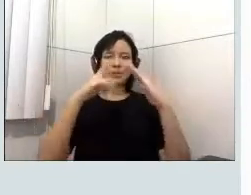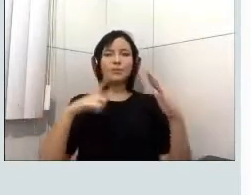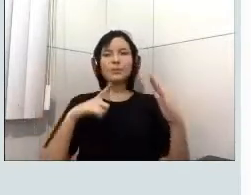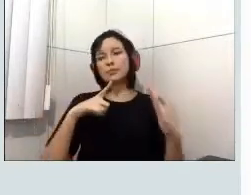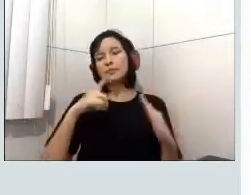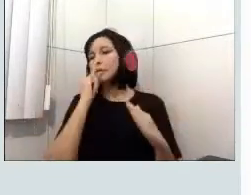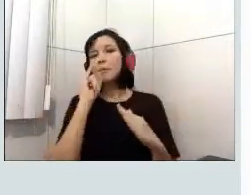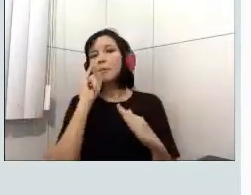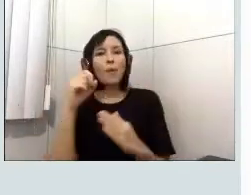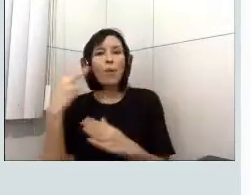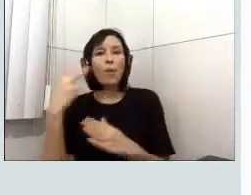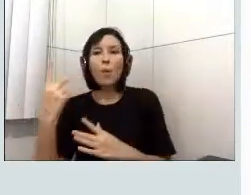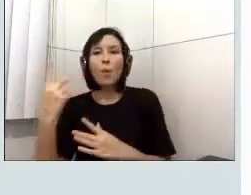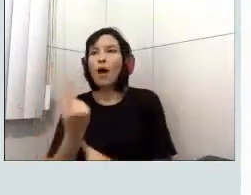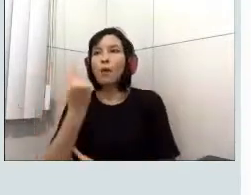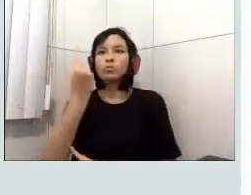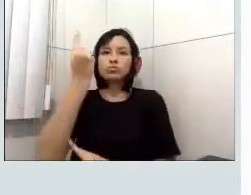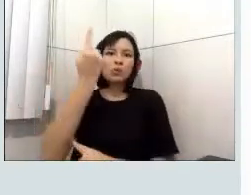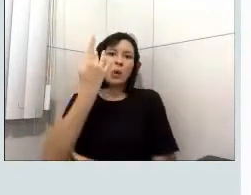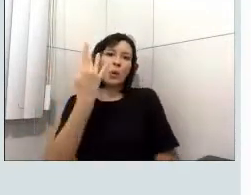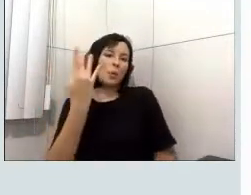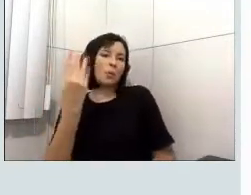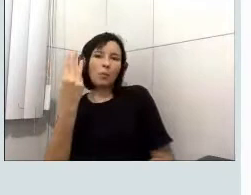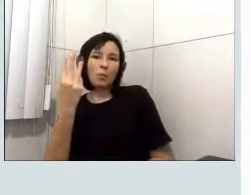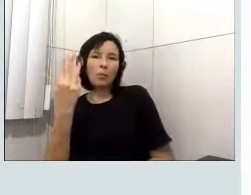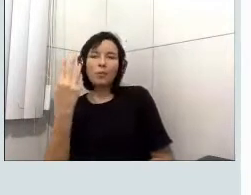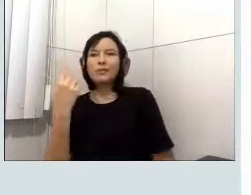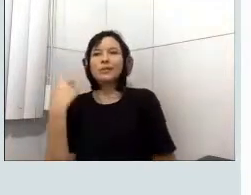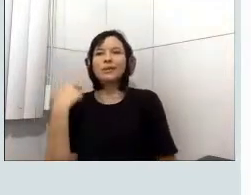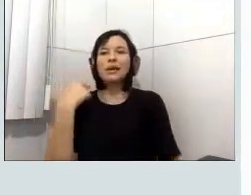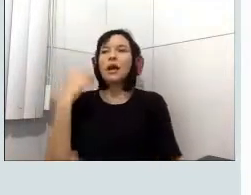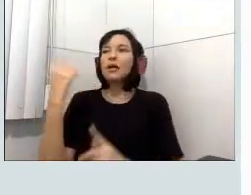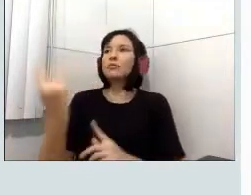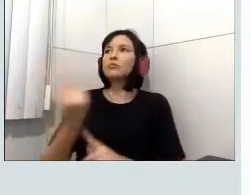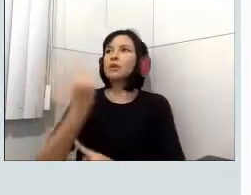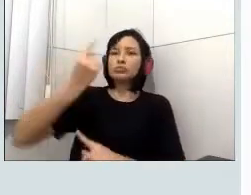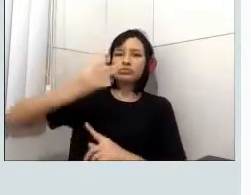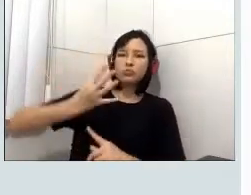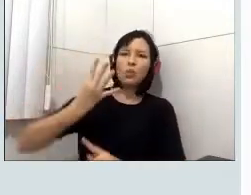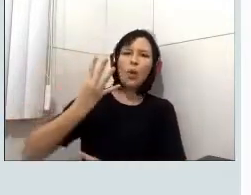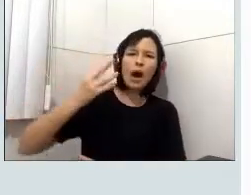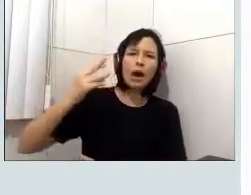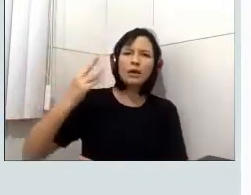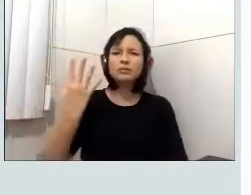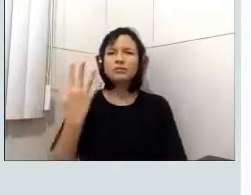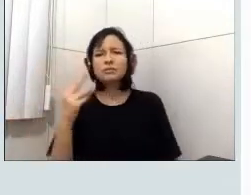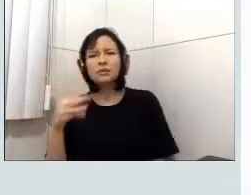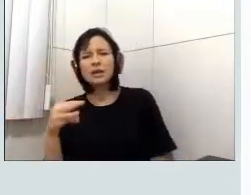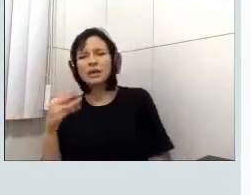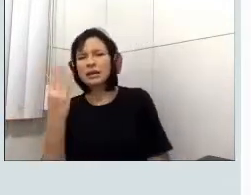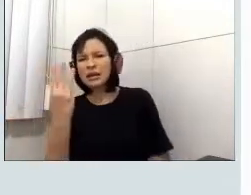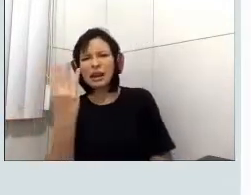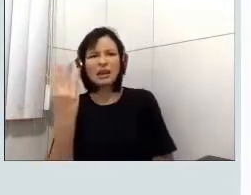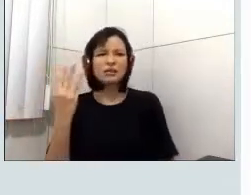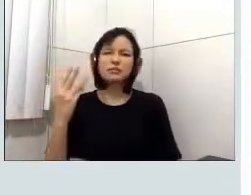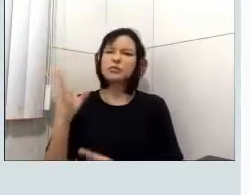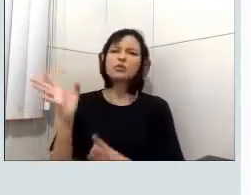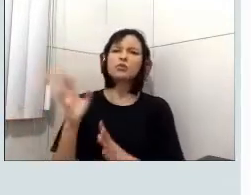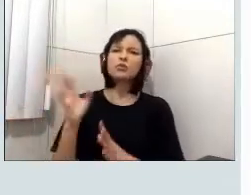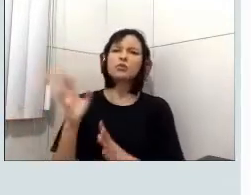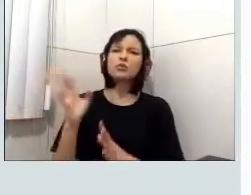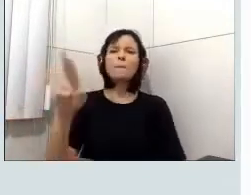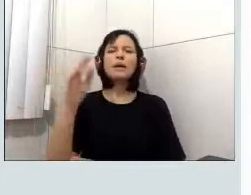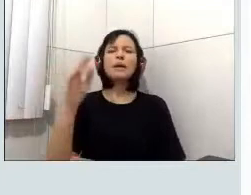Mas vamos fingir que a gente entende. Então, é justamente isso. É apenas essa representação para